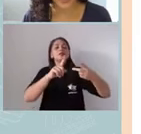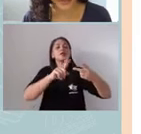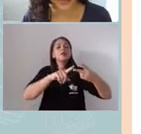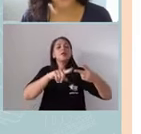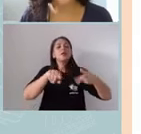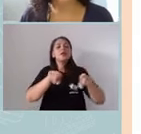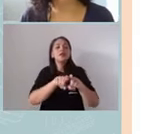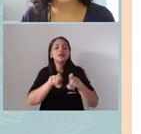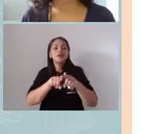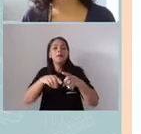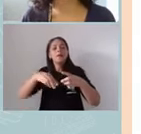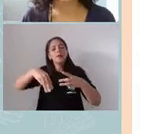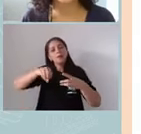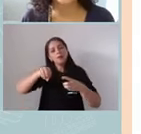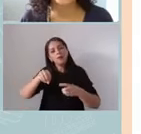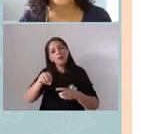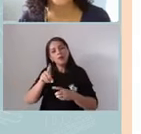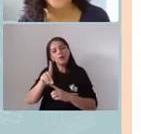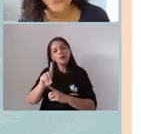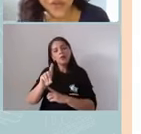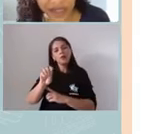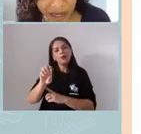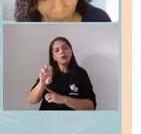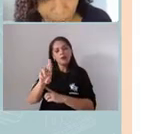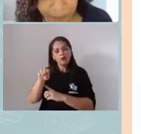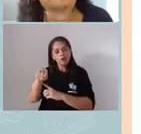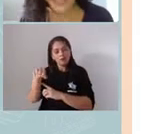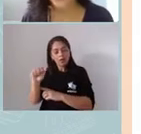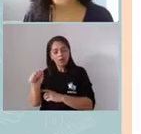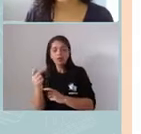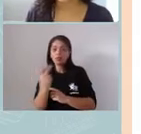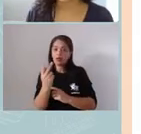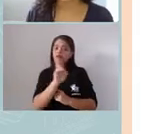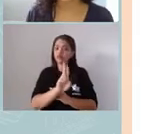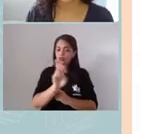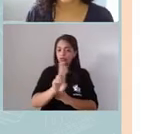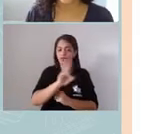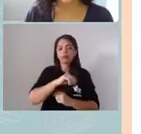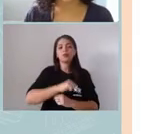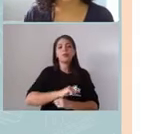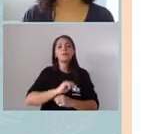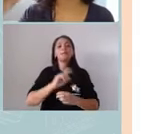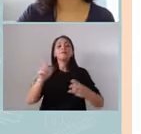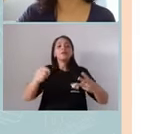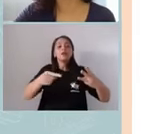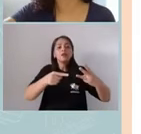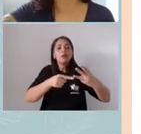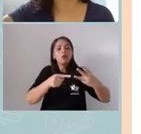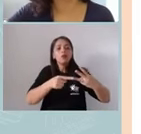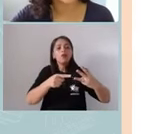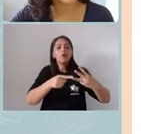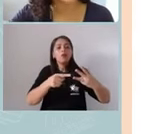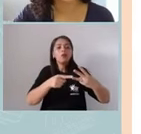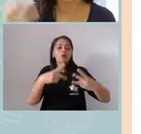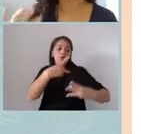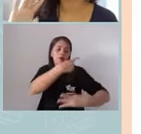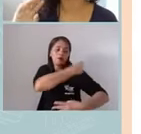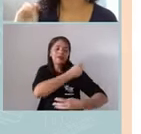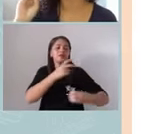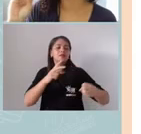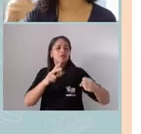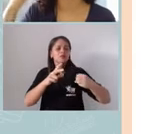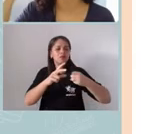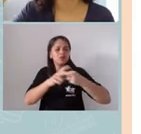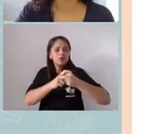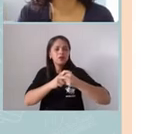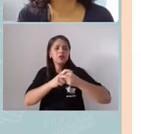vacinas genéticas. A gente tem as vacinas de vetor viral, que são vacinas que vão usar, o vetor viral é justamente porque